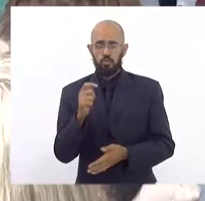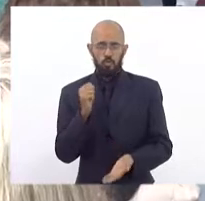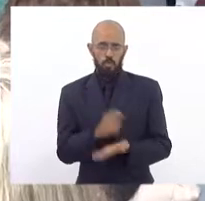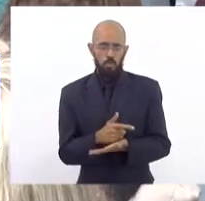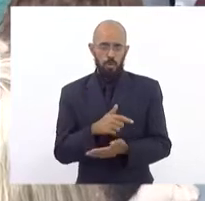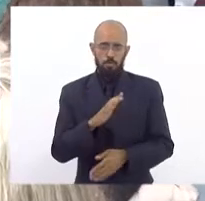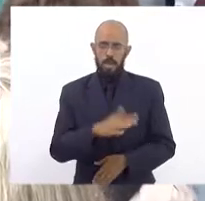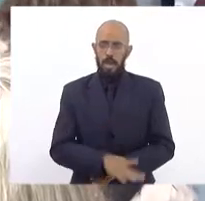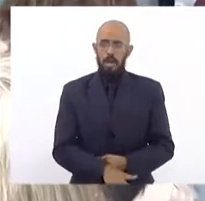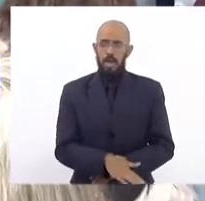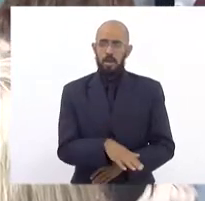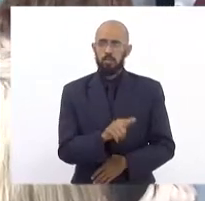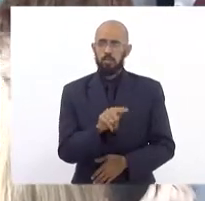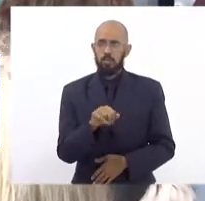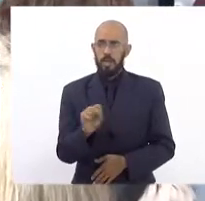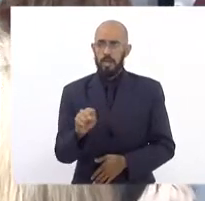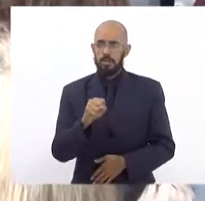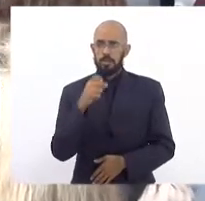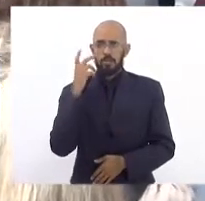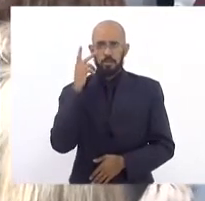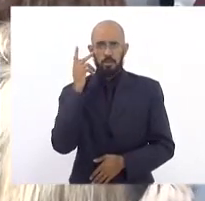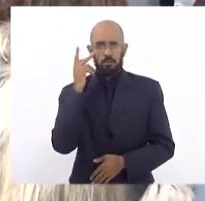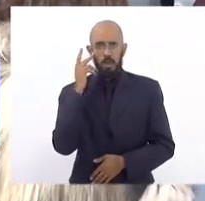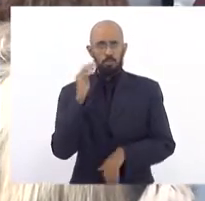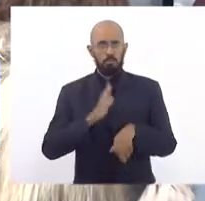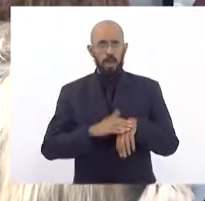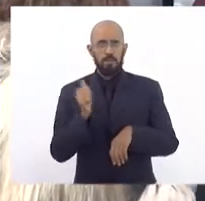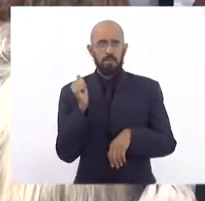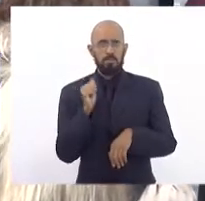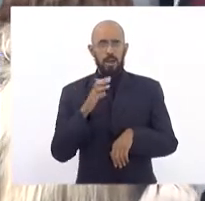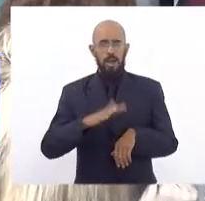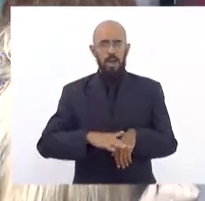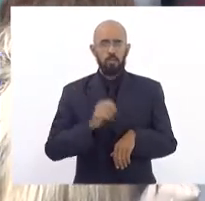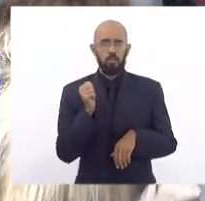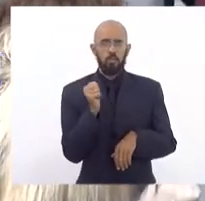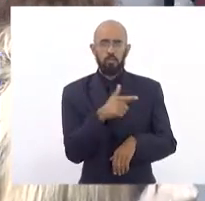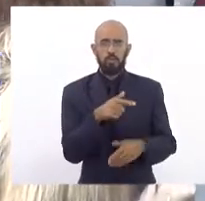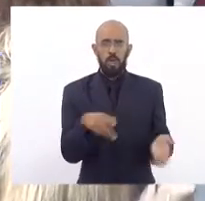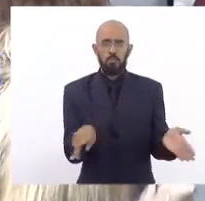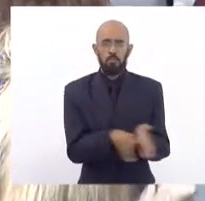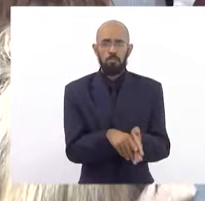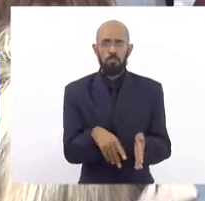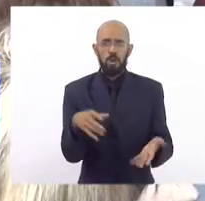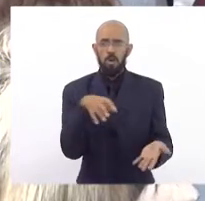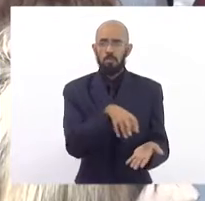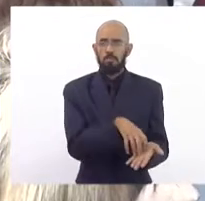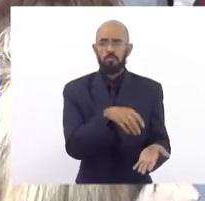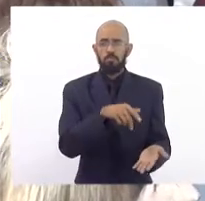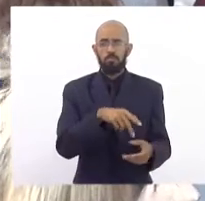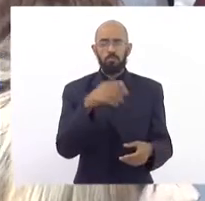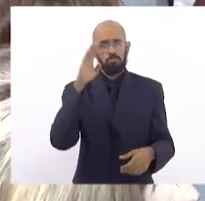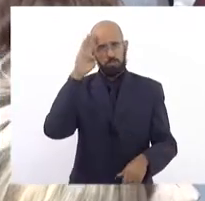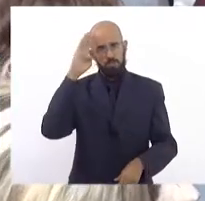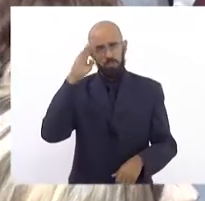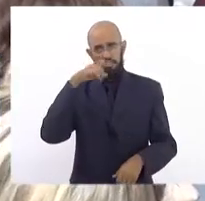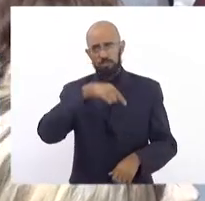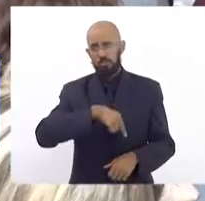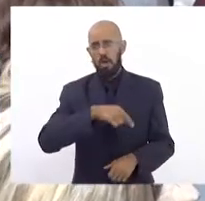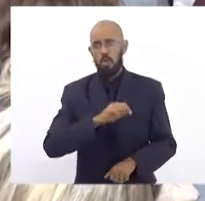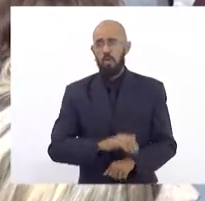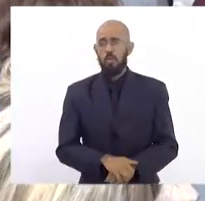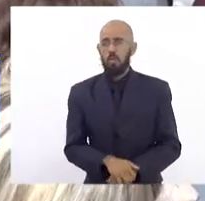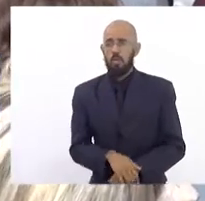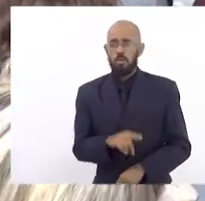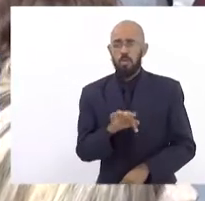barata lá em São Paulo do que a própria série. Então, a gente precisa ter uma política. Está aqui o